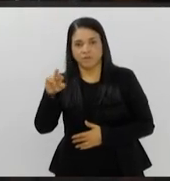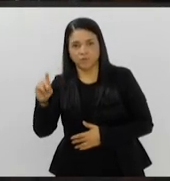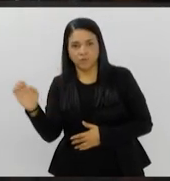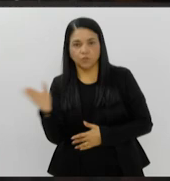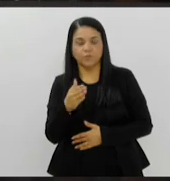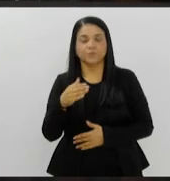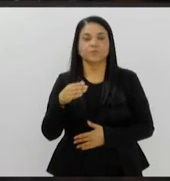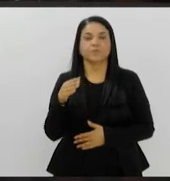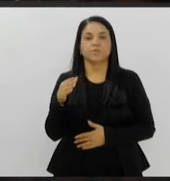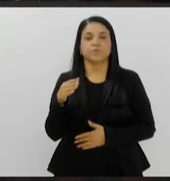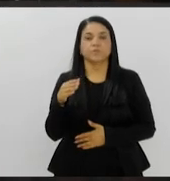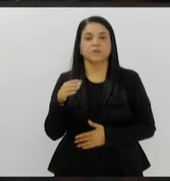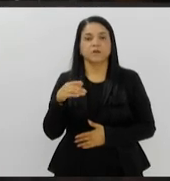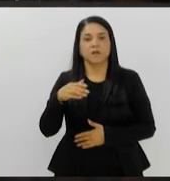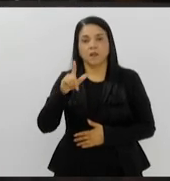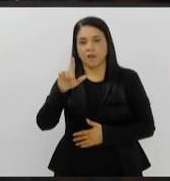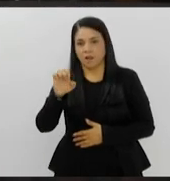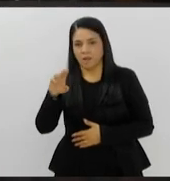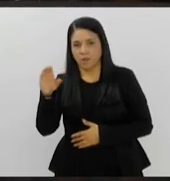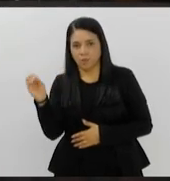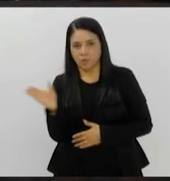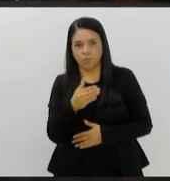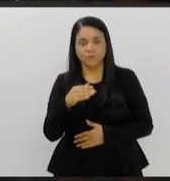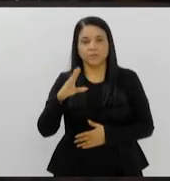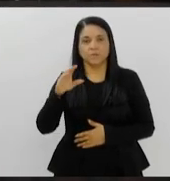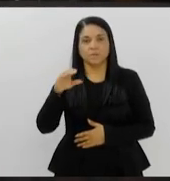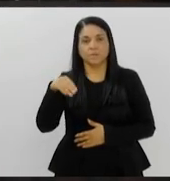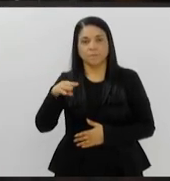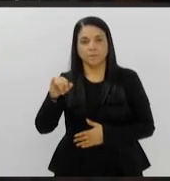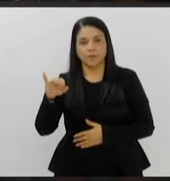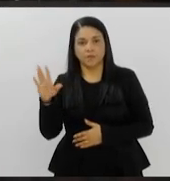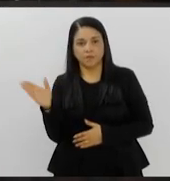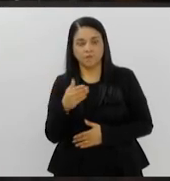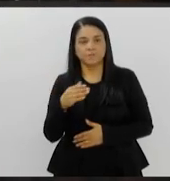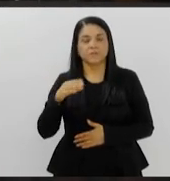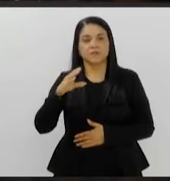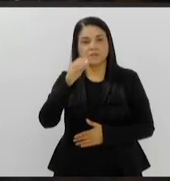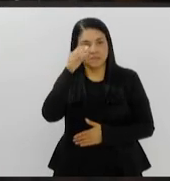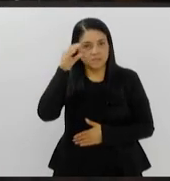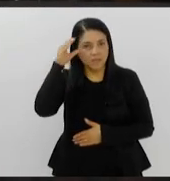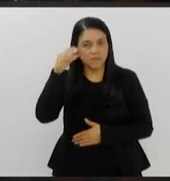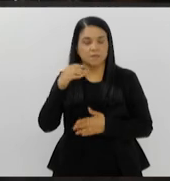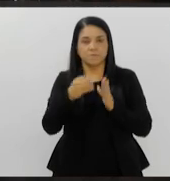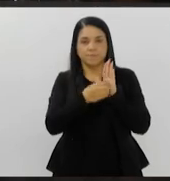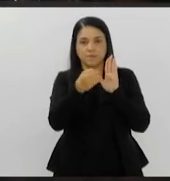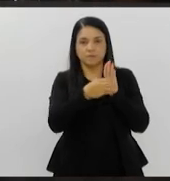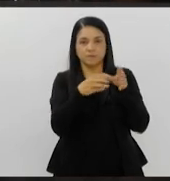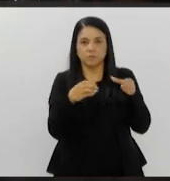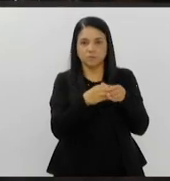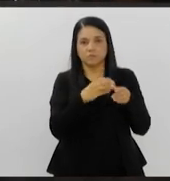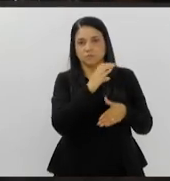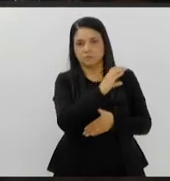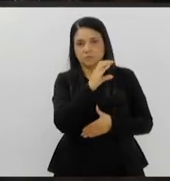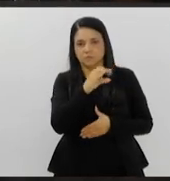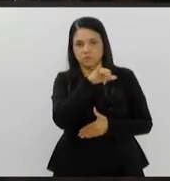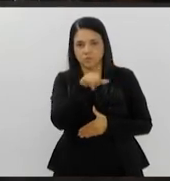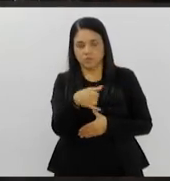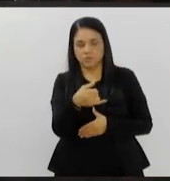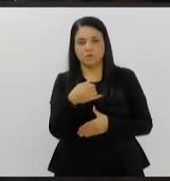Fred Pacheco, Léo Vieira, Carlos Mix, Sérgio Jordão. Pendentes de pareceres das Comissões de Constituição e